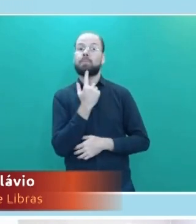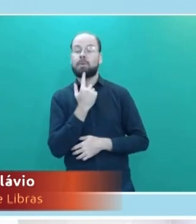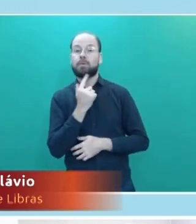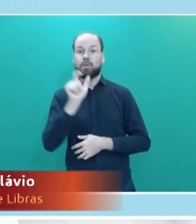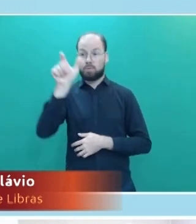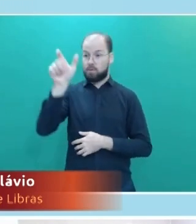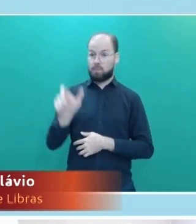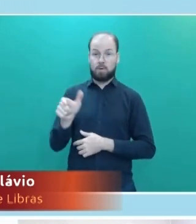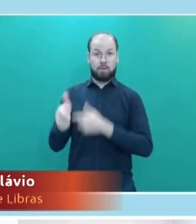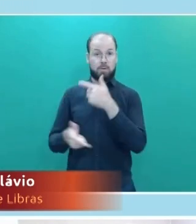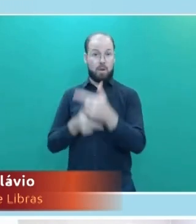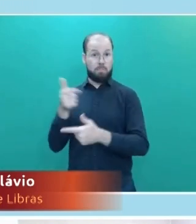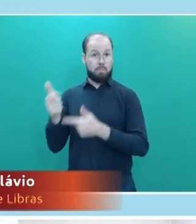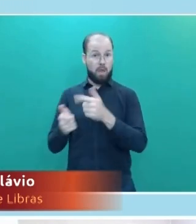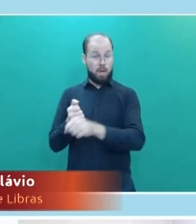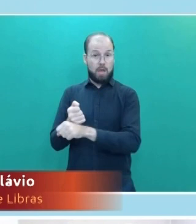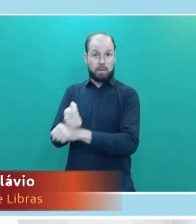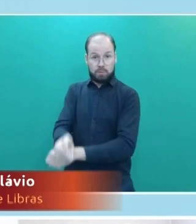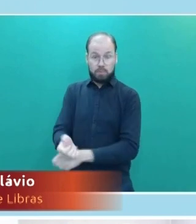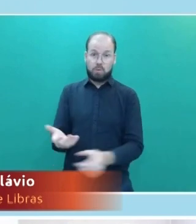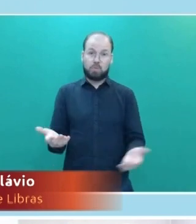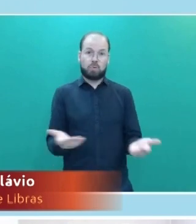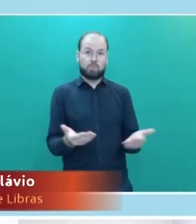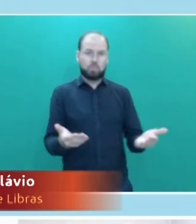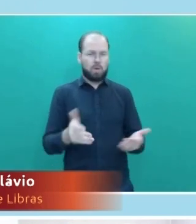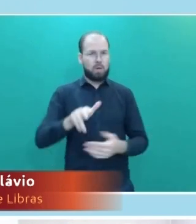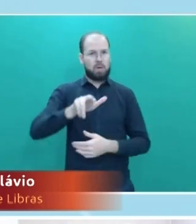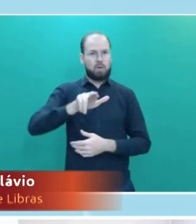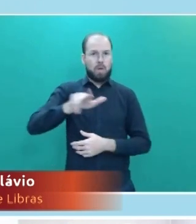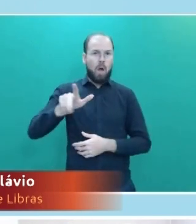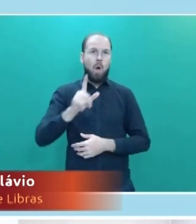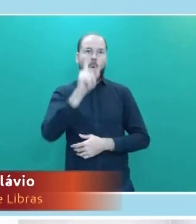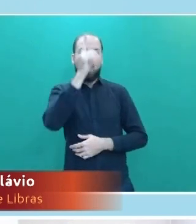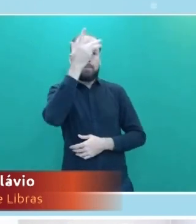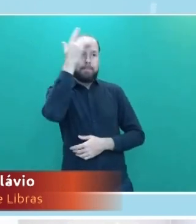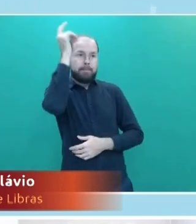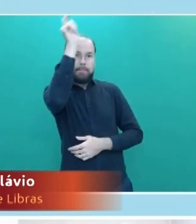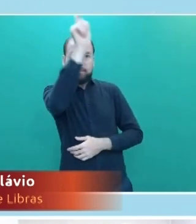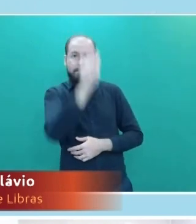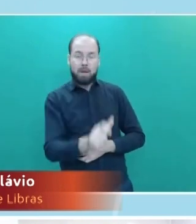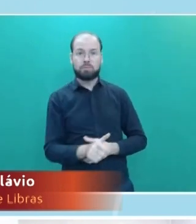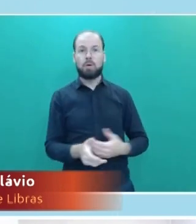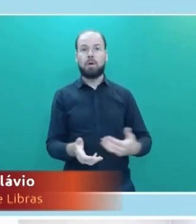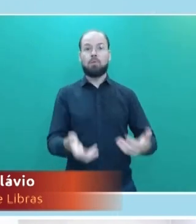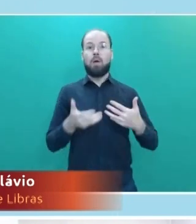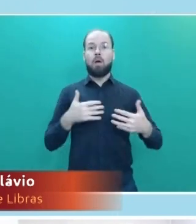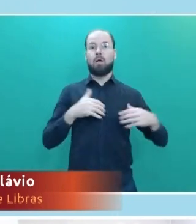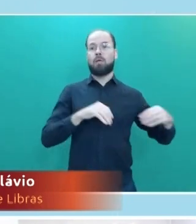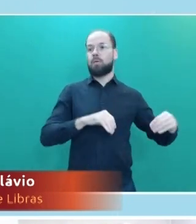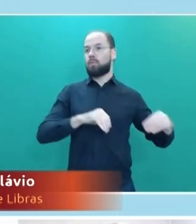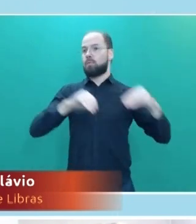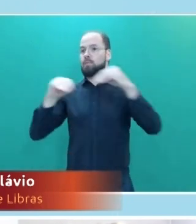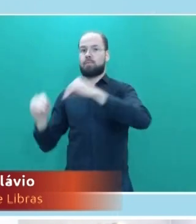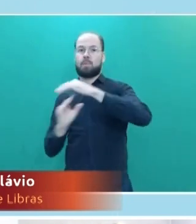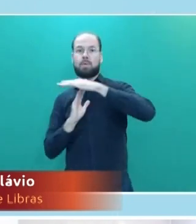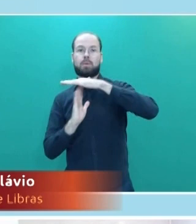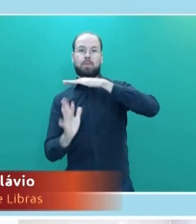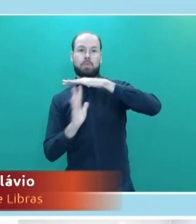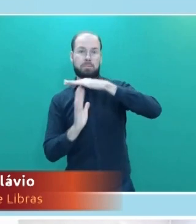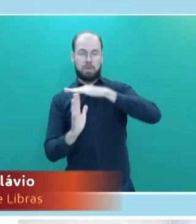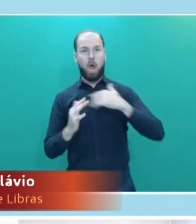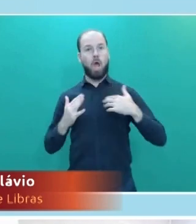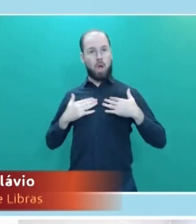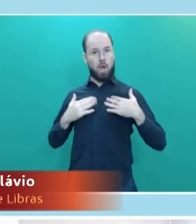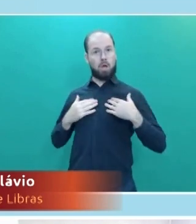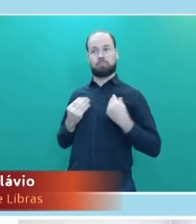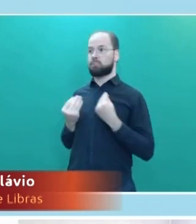trabalhador escravizado hoje não é de uma pessoa que se propõe a migrar, que se oferece a um serviço.